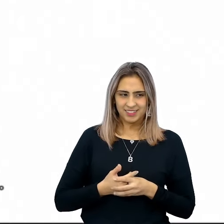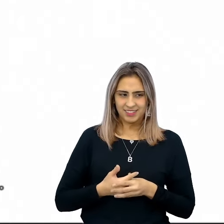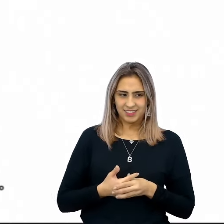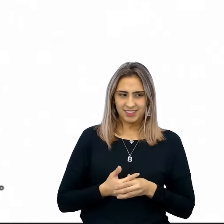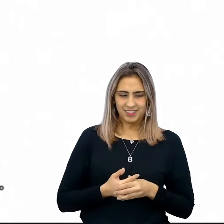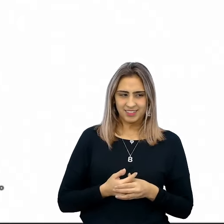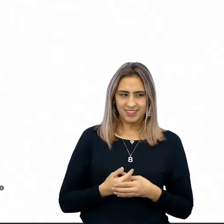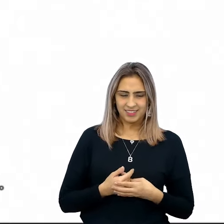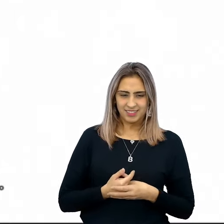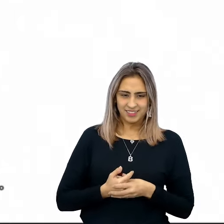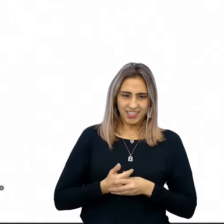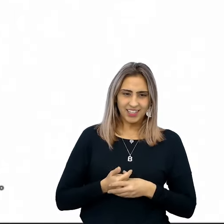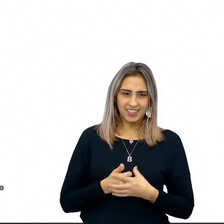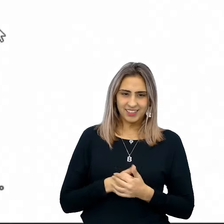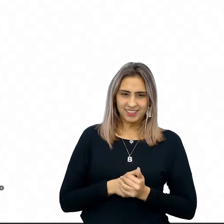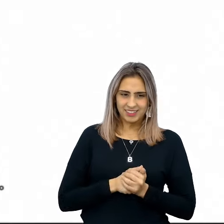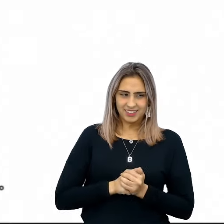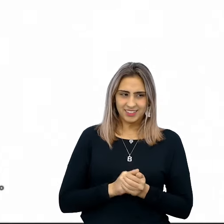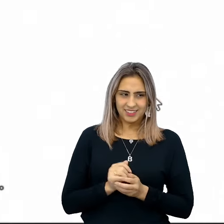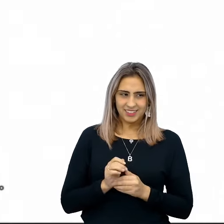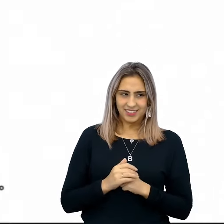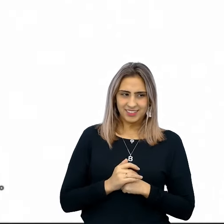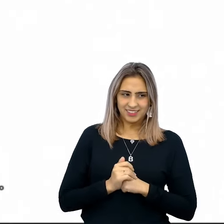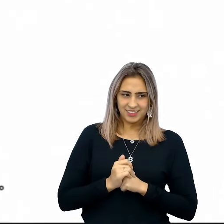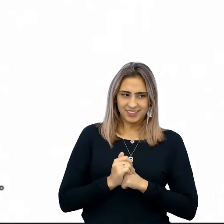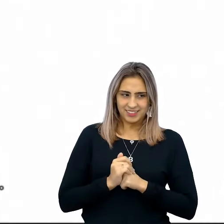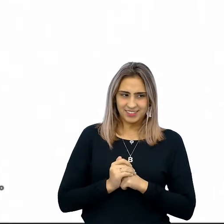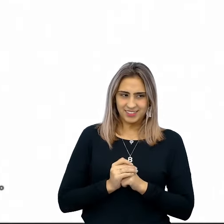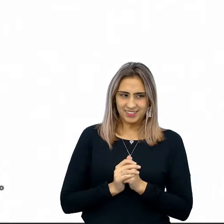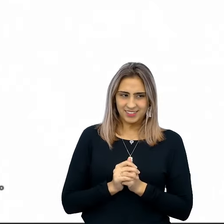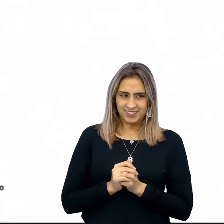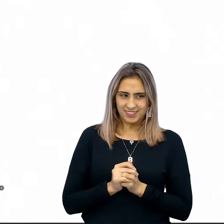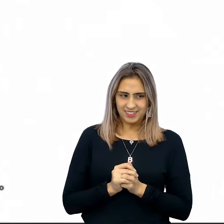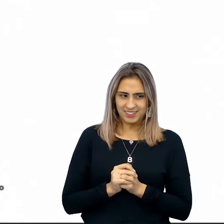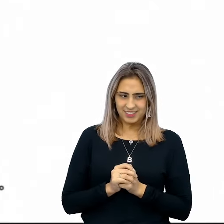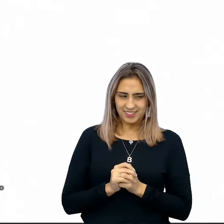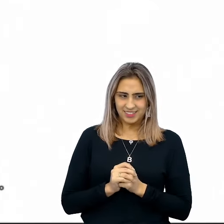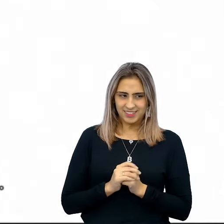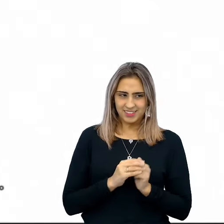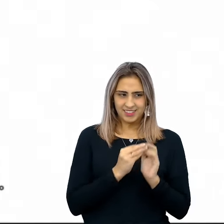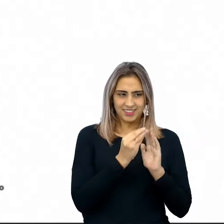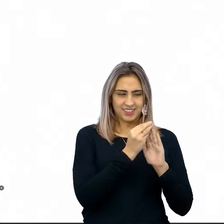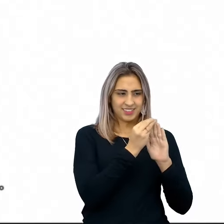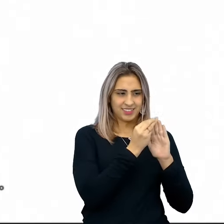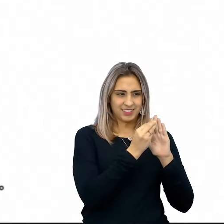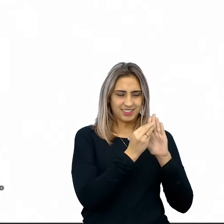uma organização retangular, né? Para poder fazer essas contas. Então, percebam que